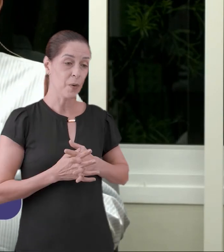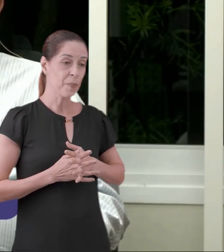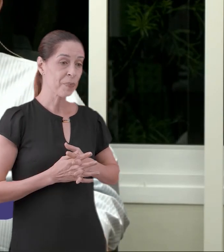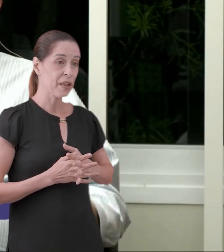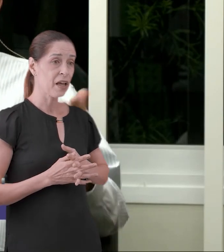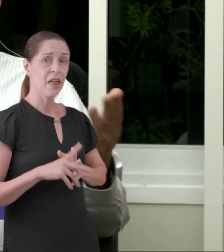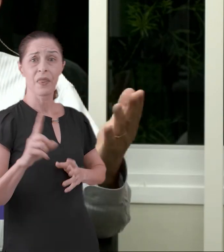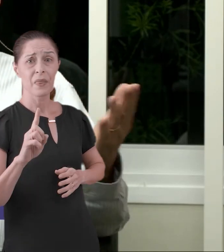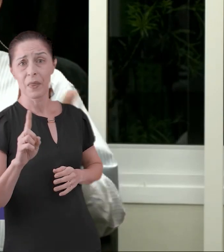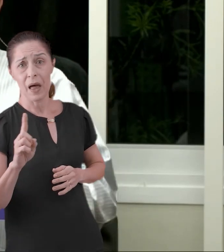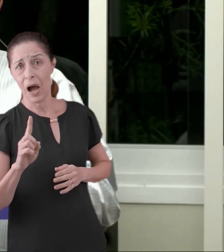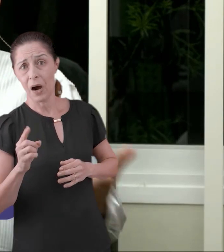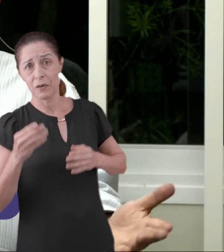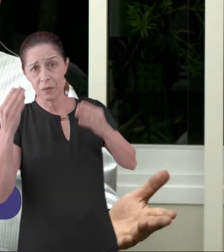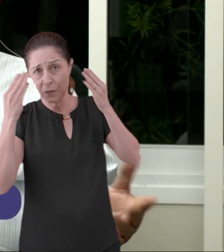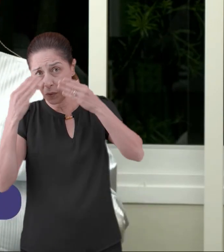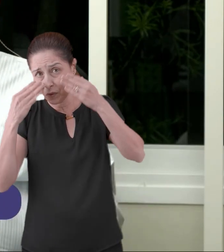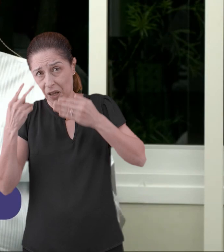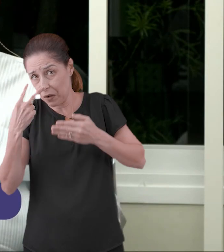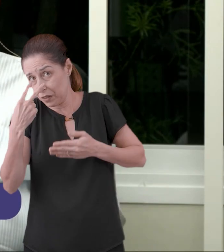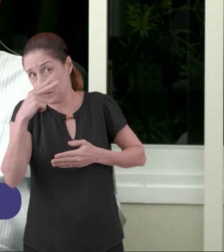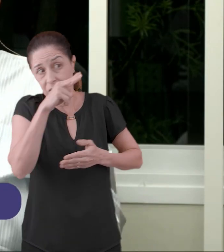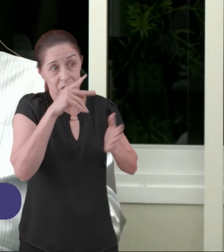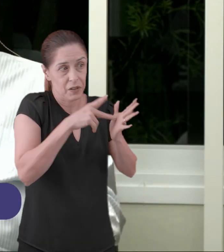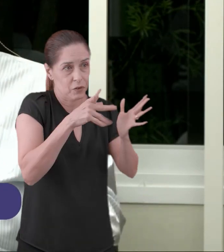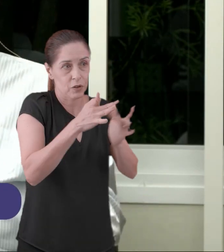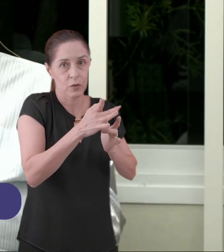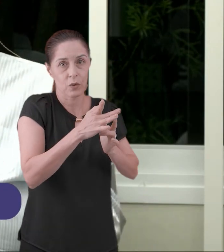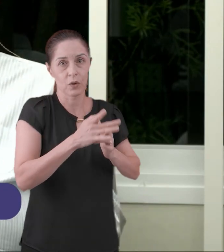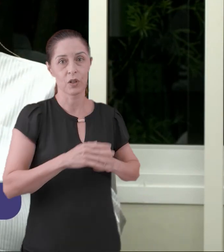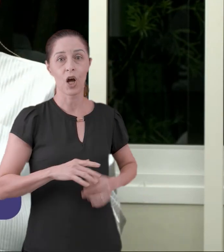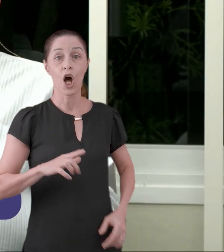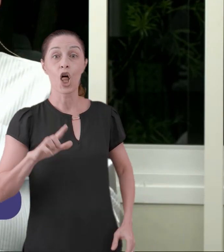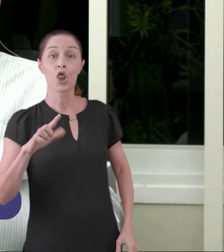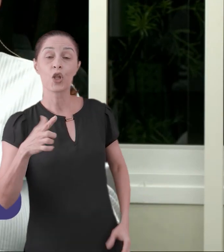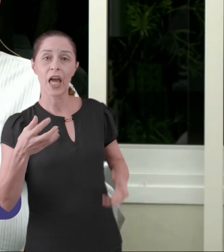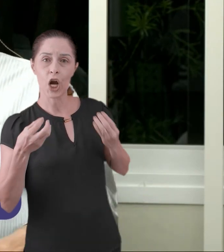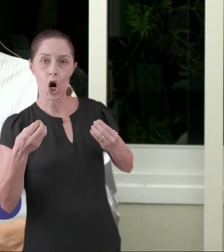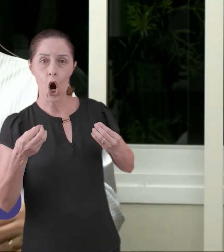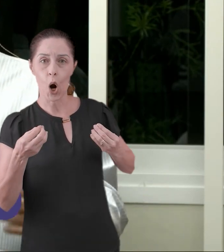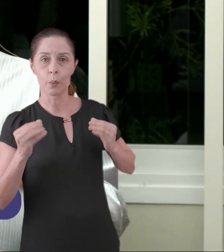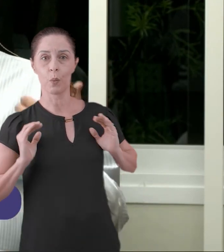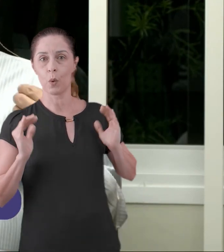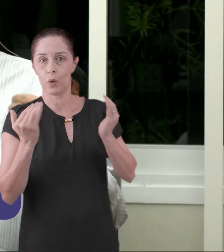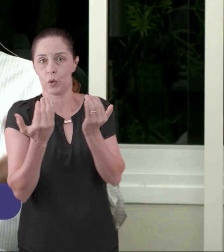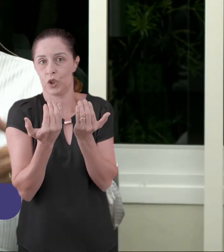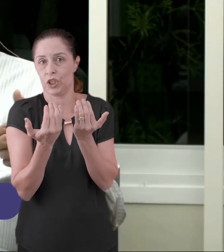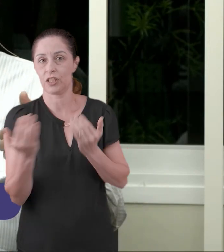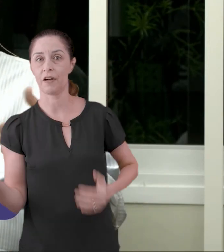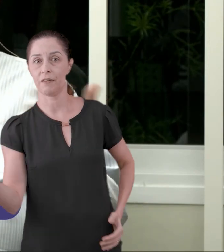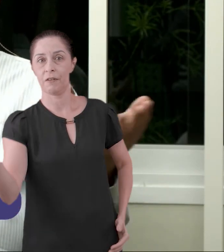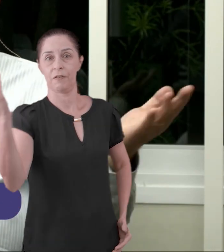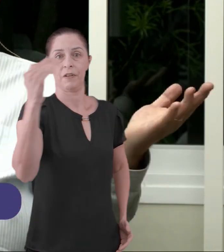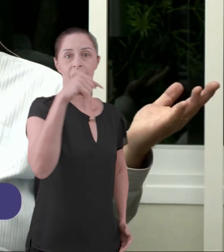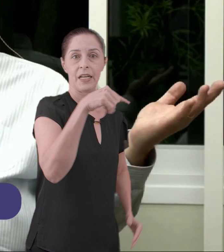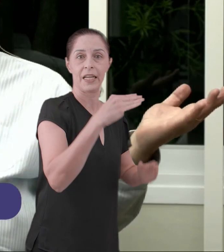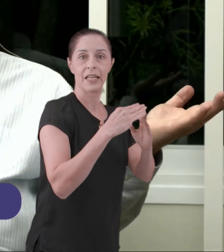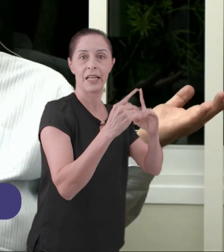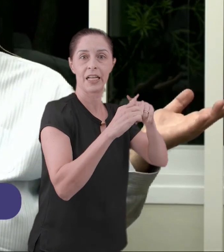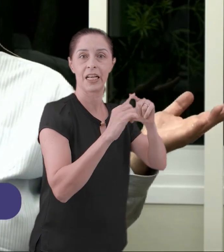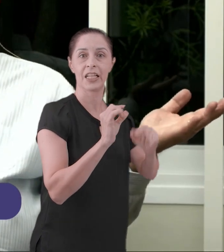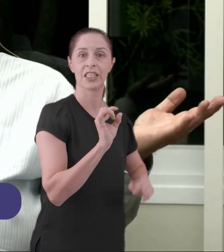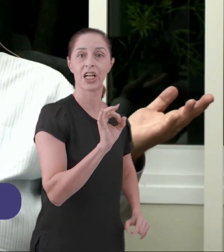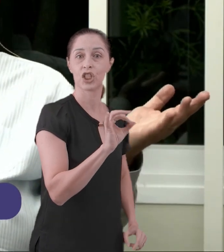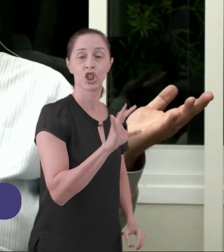Você nunca vai encontrar um autista vindo para a igreja espontaneamente. Agora, a gente também não pode fingir que eles